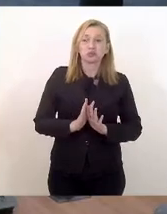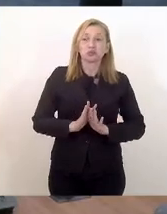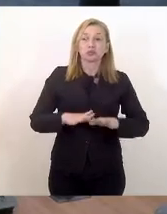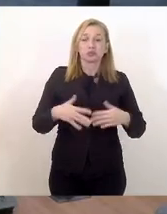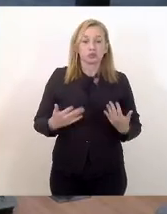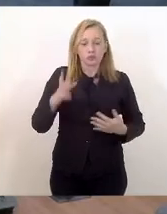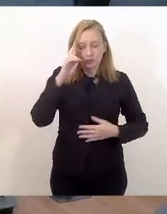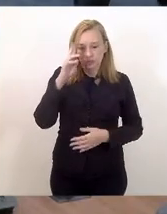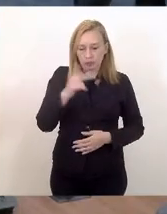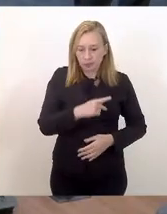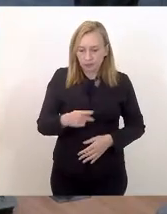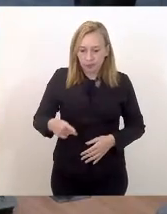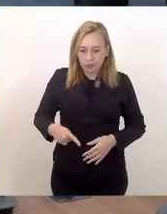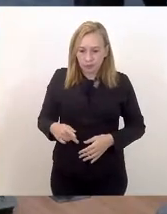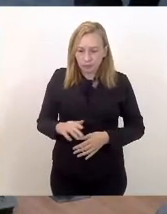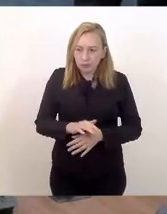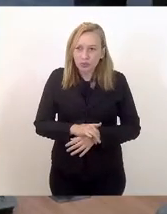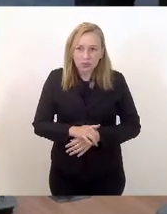presidente,